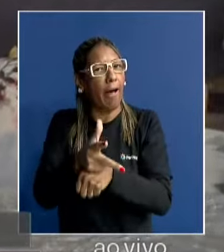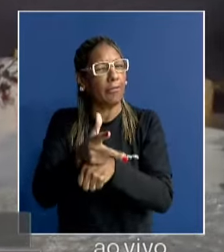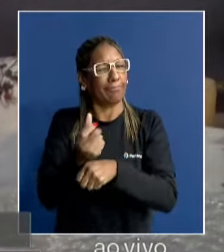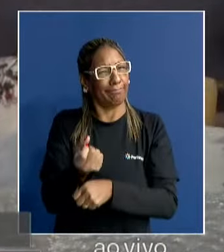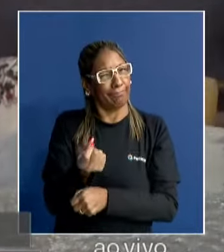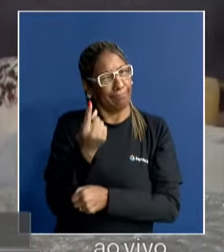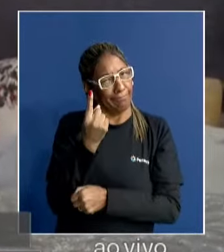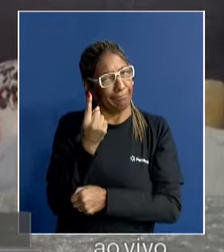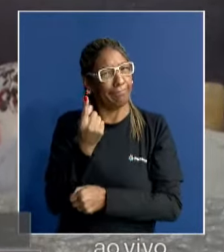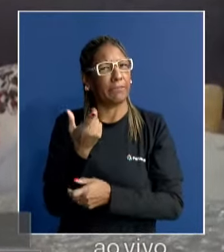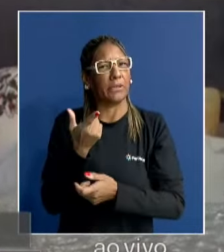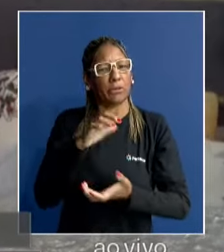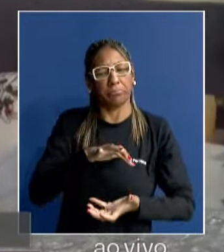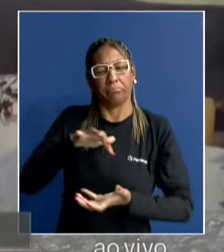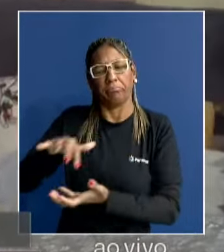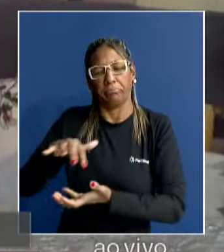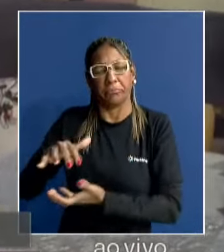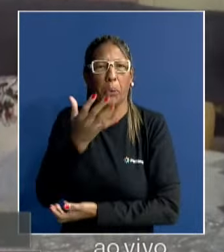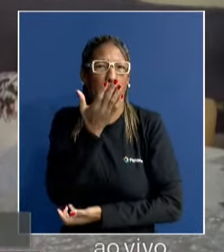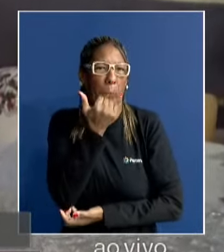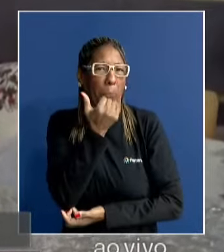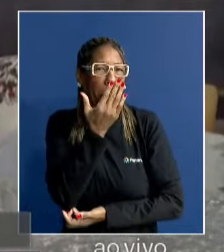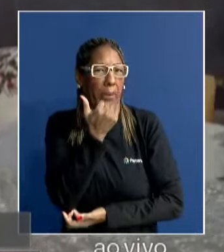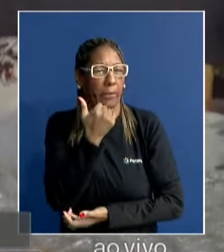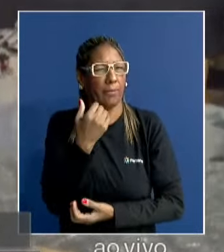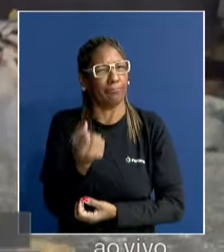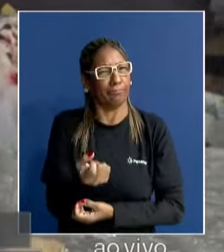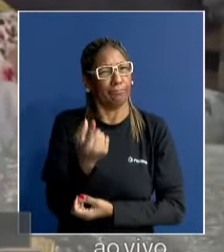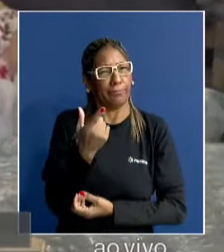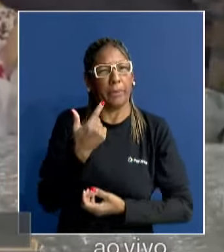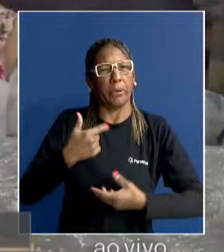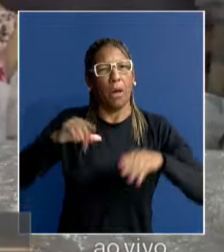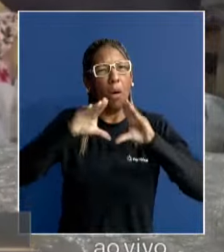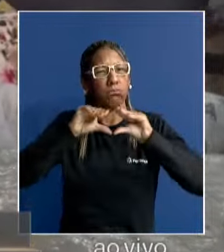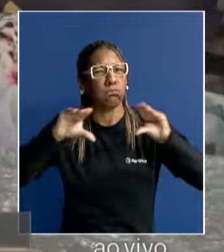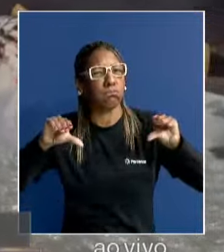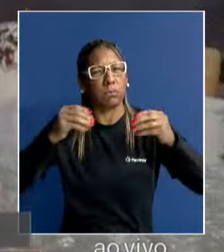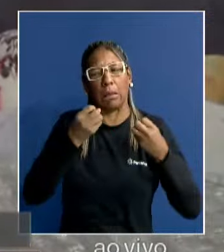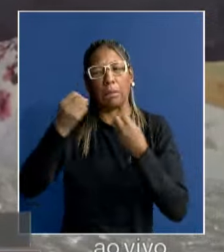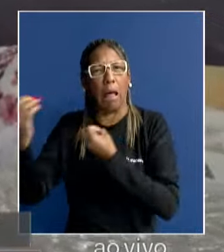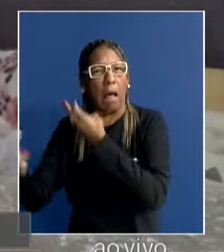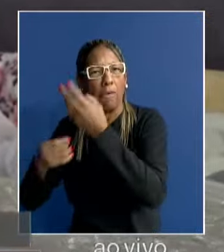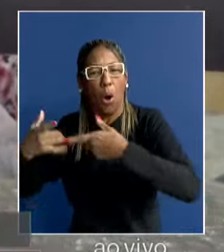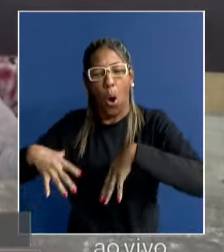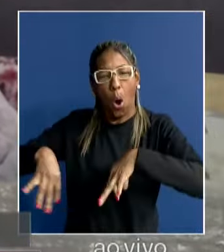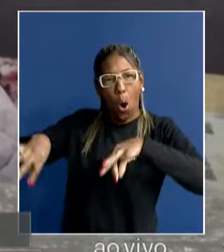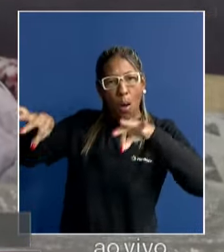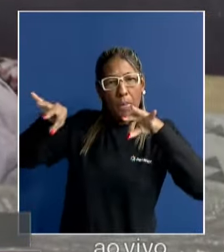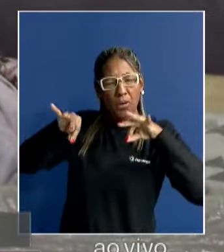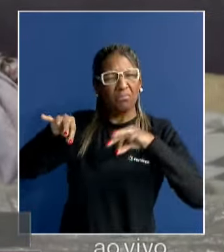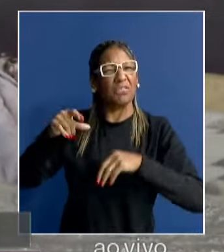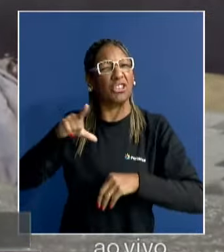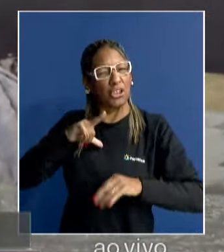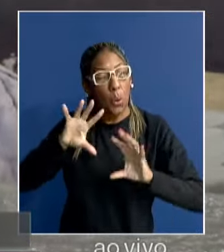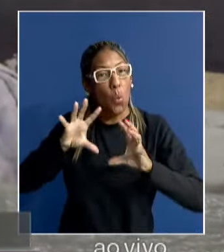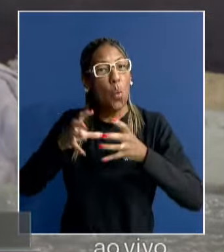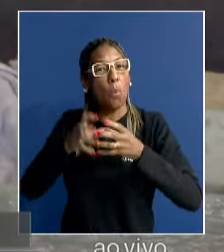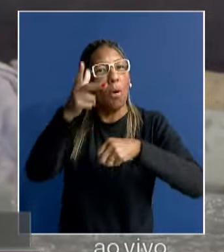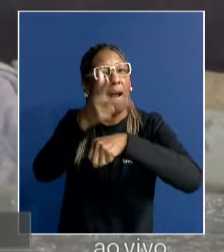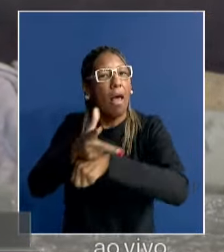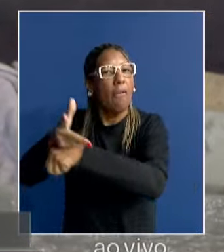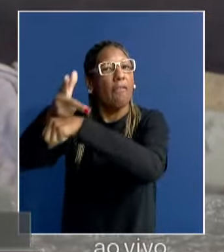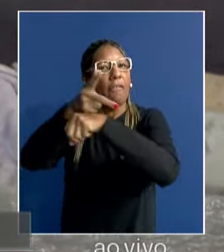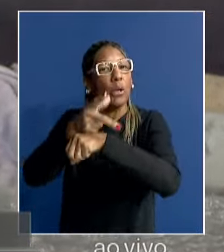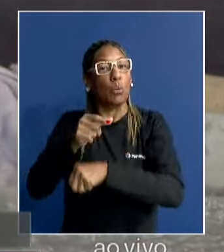ele entregava uma marmita de comida, depois ele entregava um colchão, entregava um cobertor e teria uma equipe o tempo todo